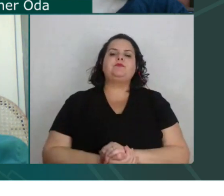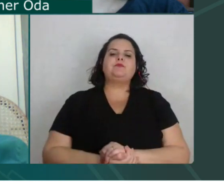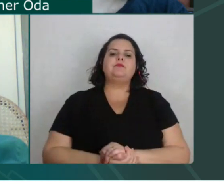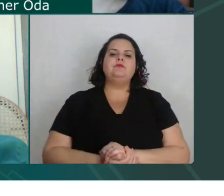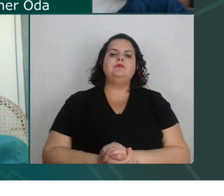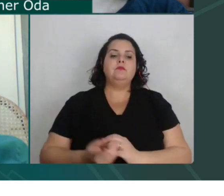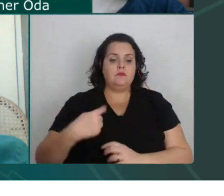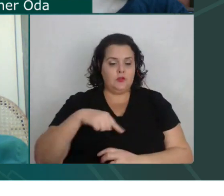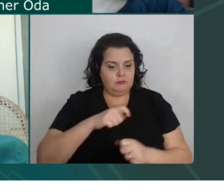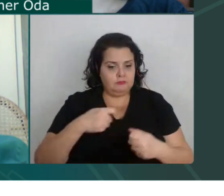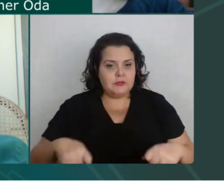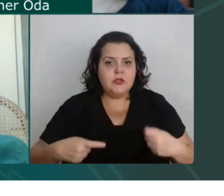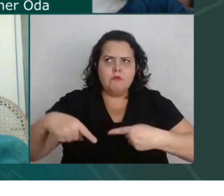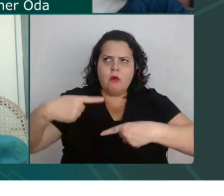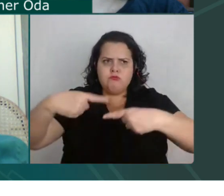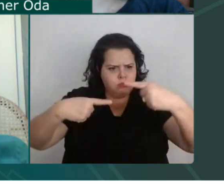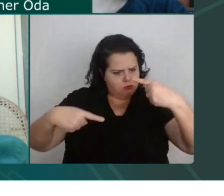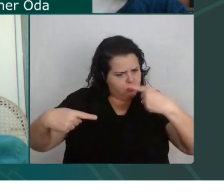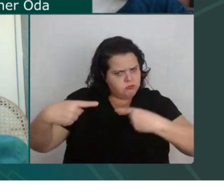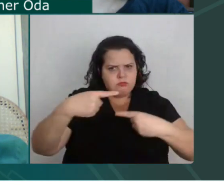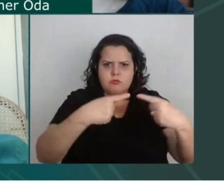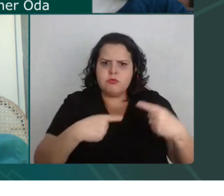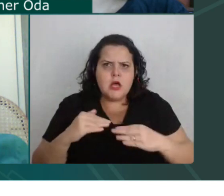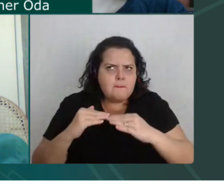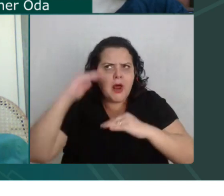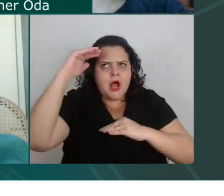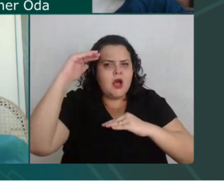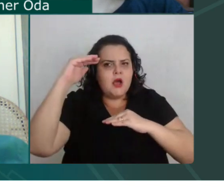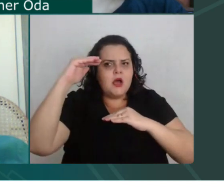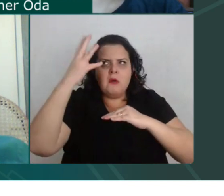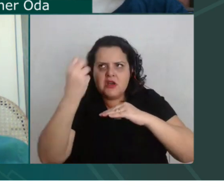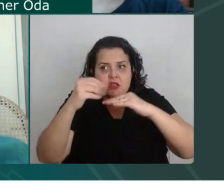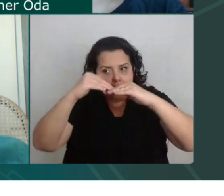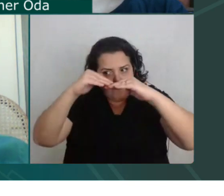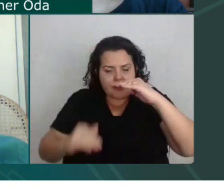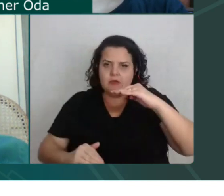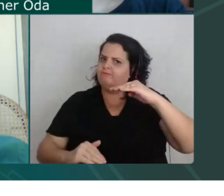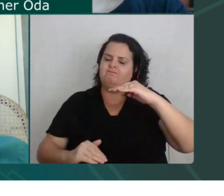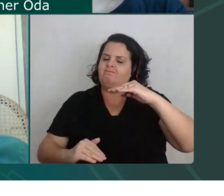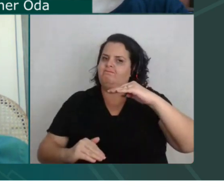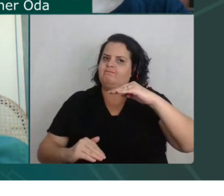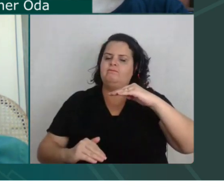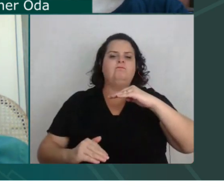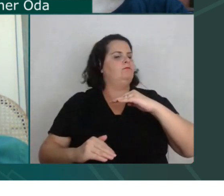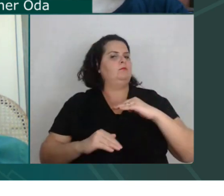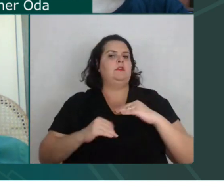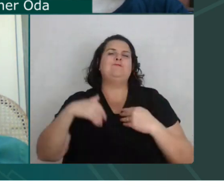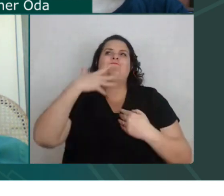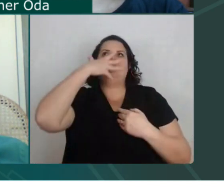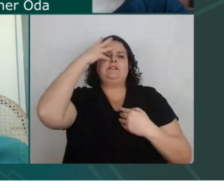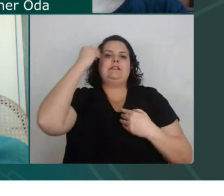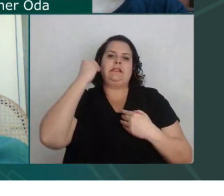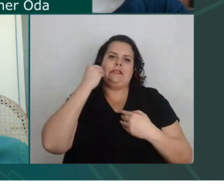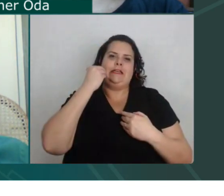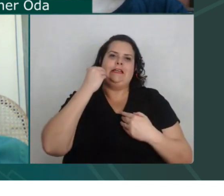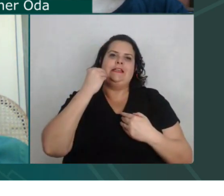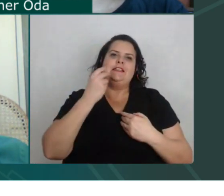para cima, nunca para baixo. Eu tinha esquecido de comentar essa